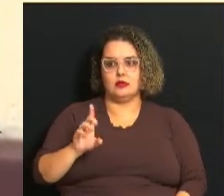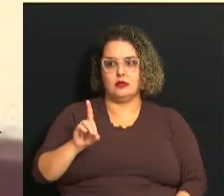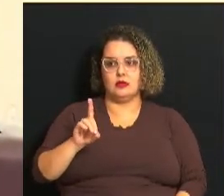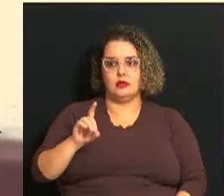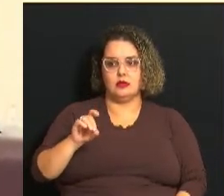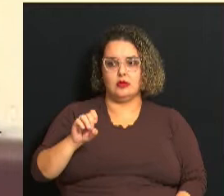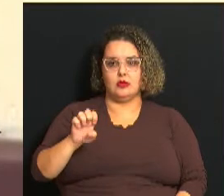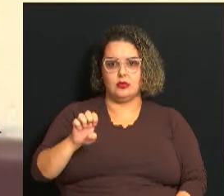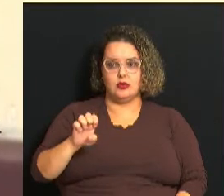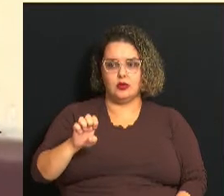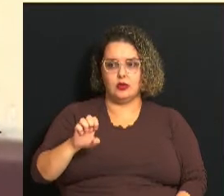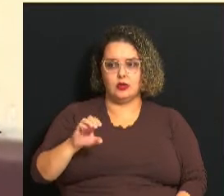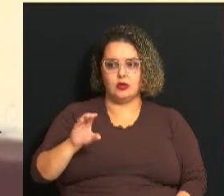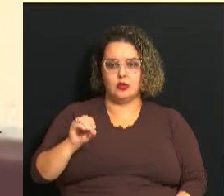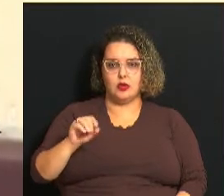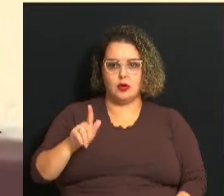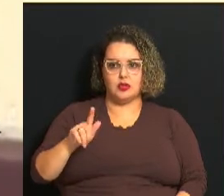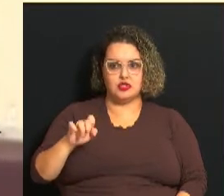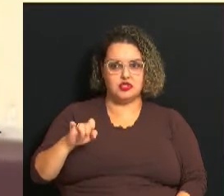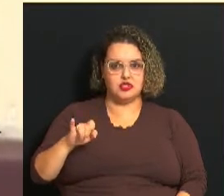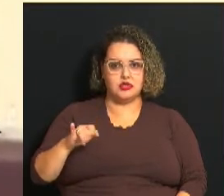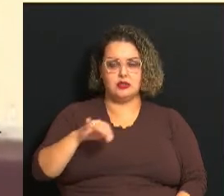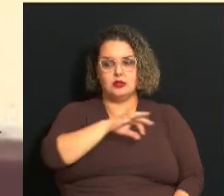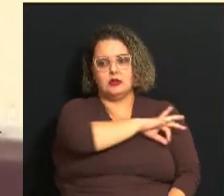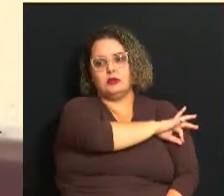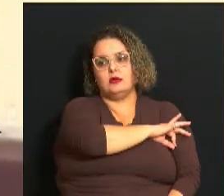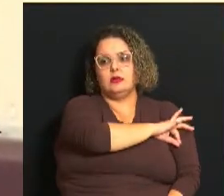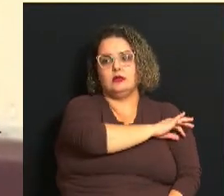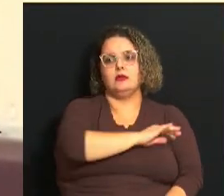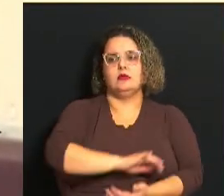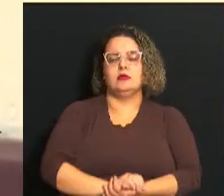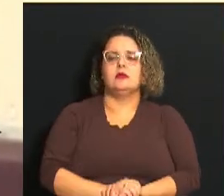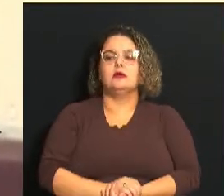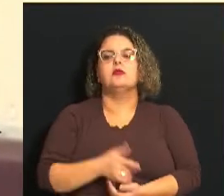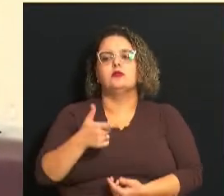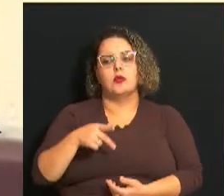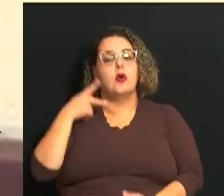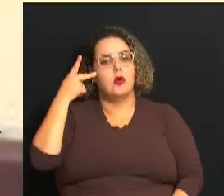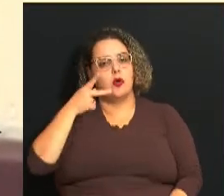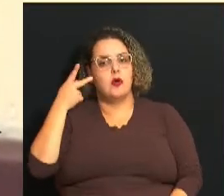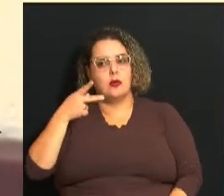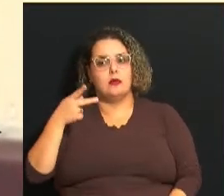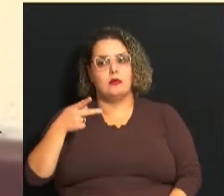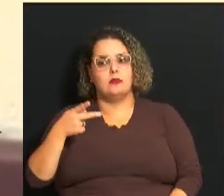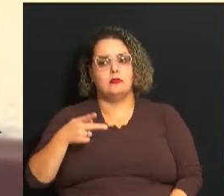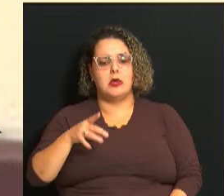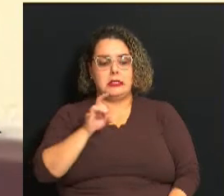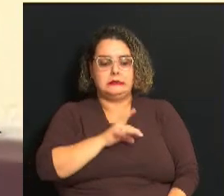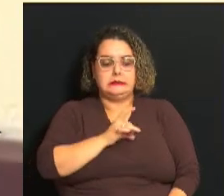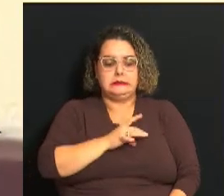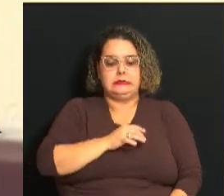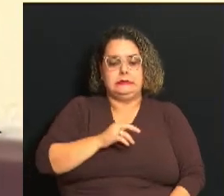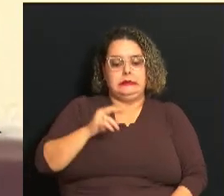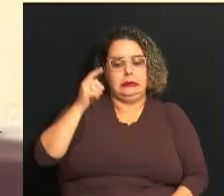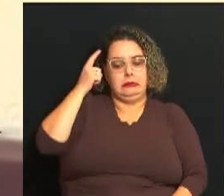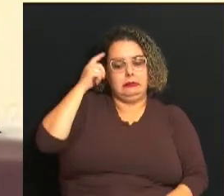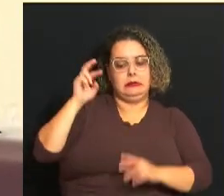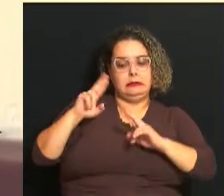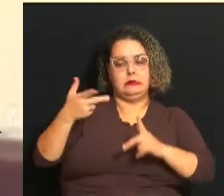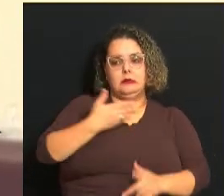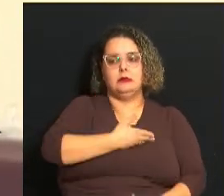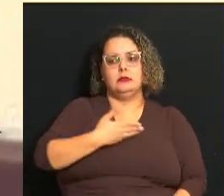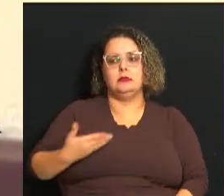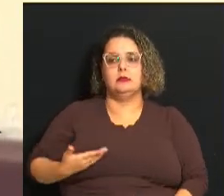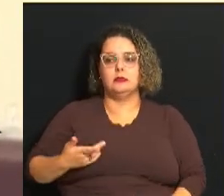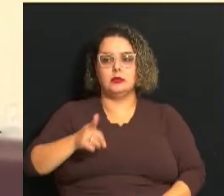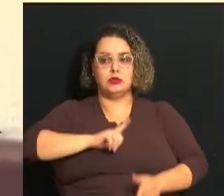prefeitura tem servido a perseguição política e intimidação de quem pensa diferente do governo inclusive nas